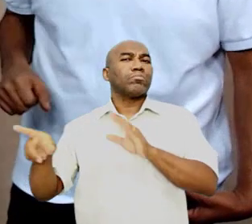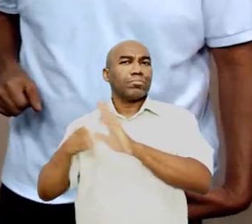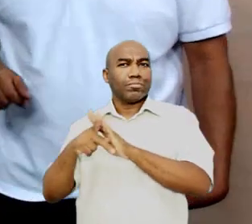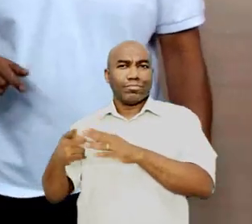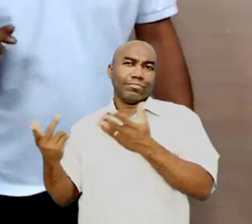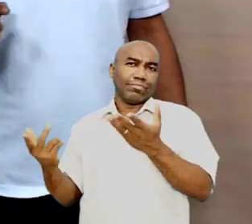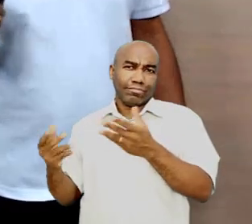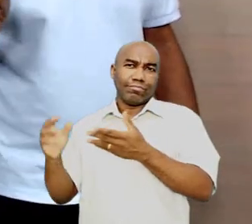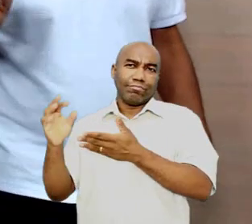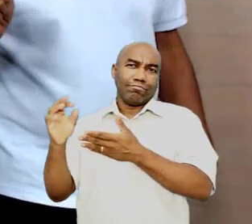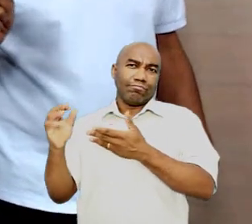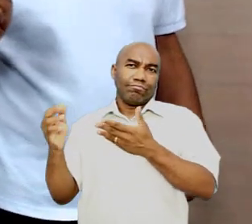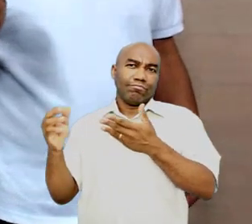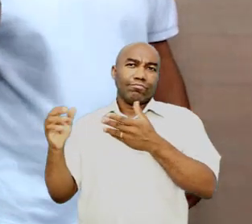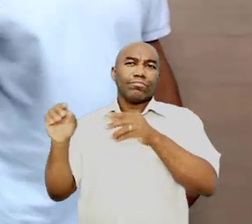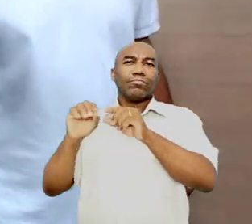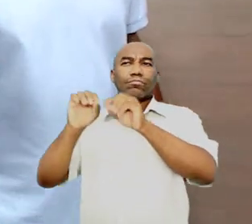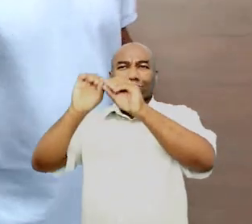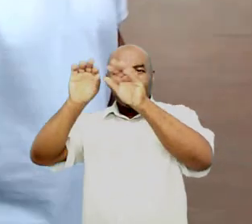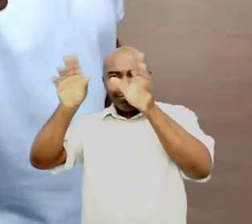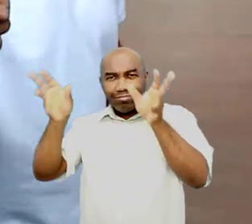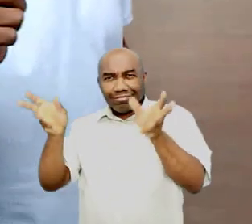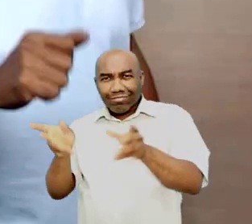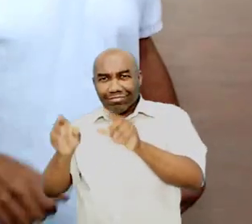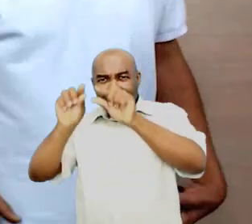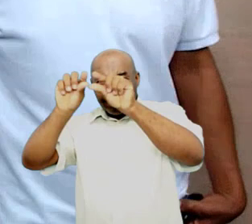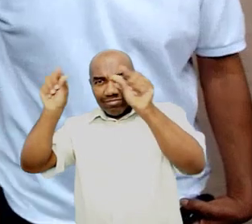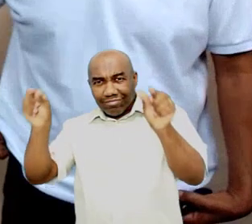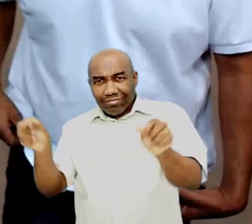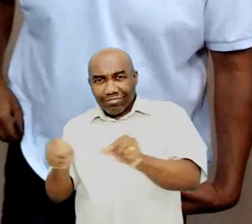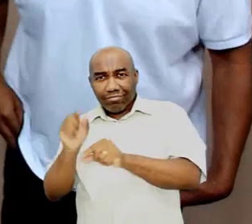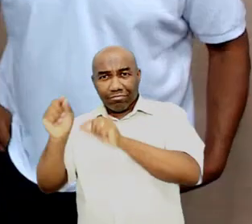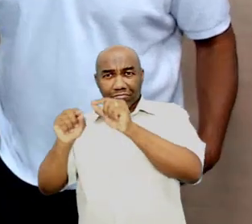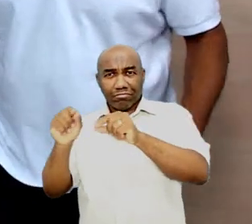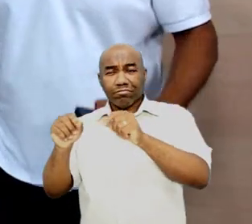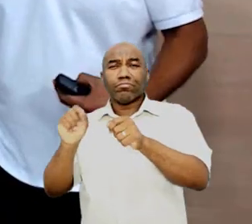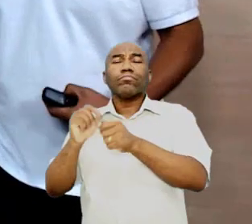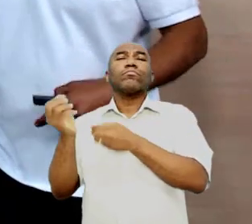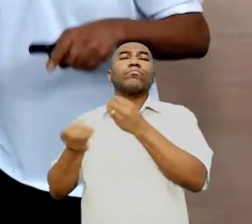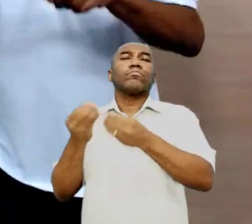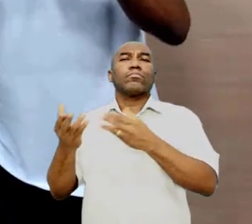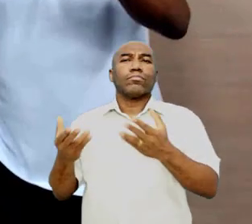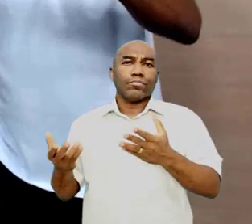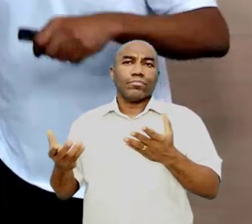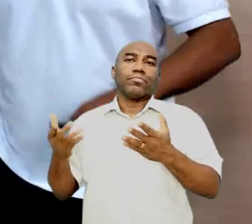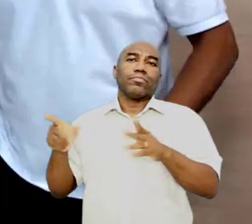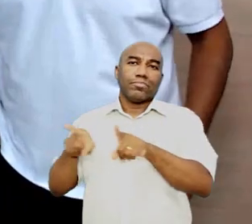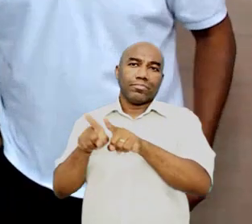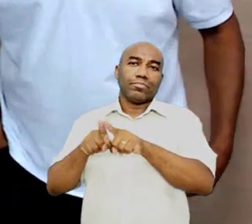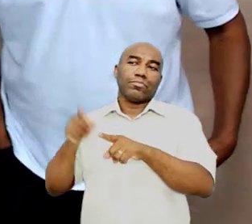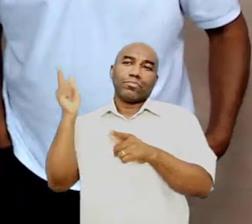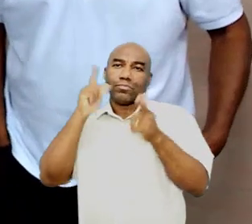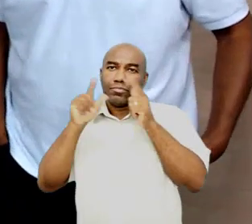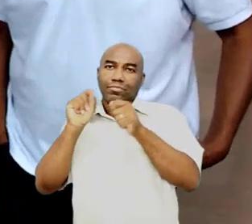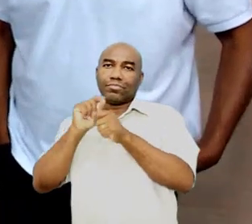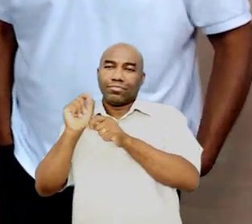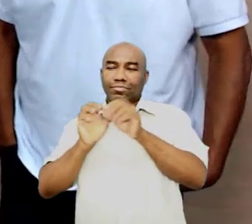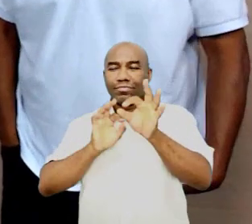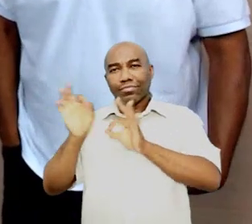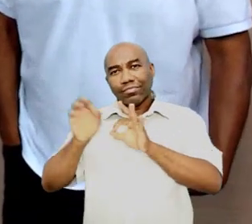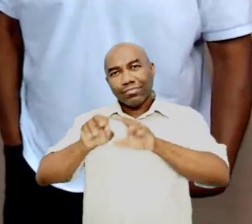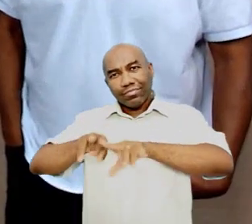cápsula. Serve para ligação química. Ligação entre o vírus e a célula que ele quer